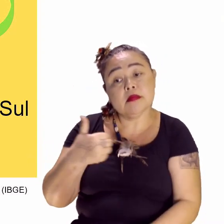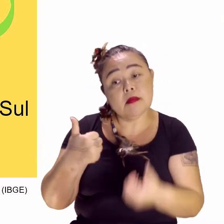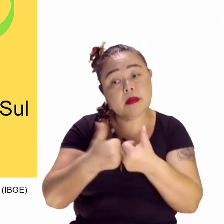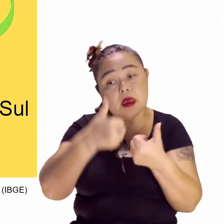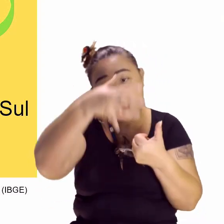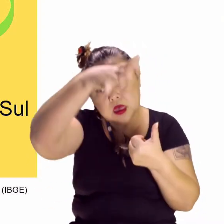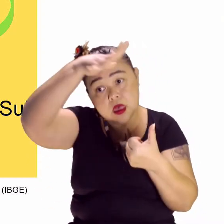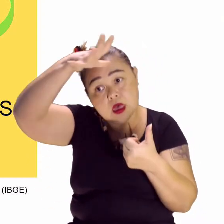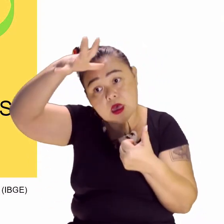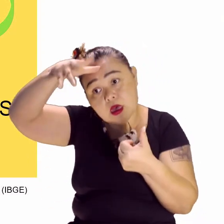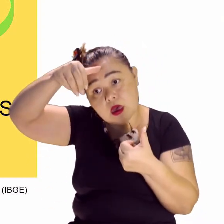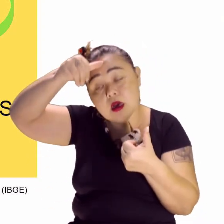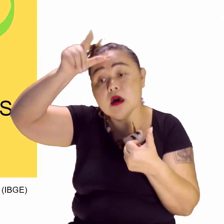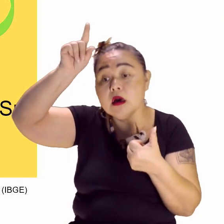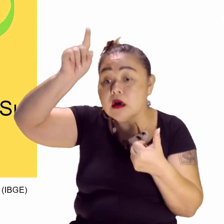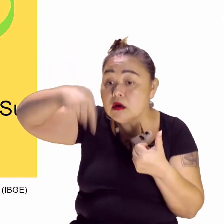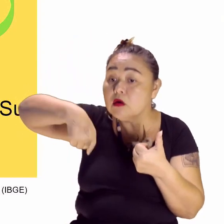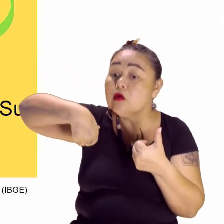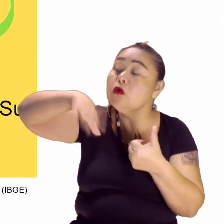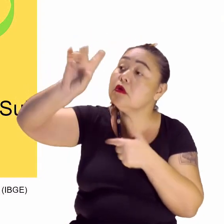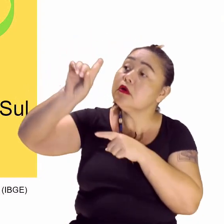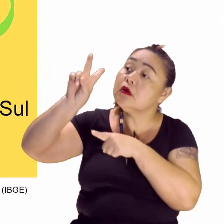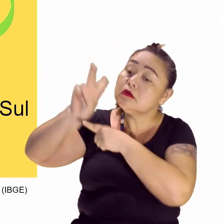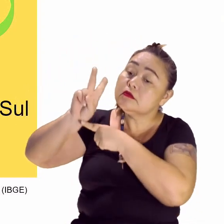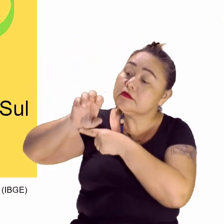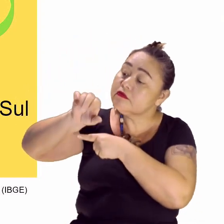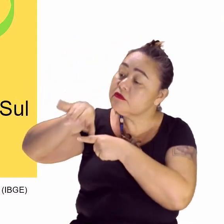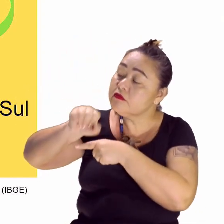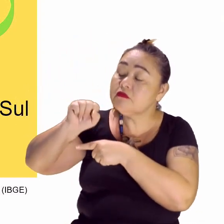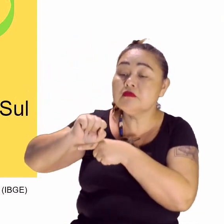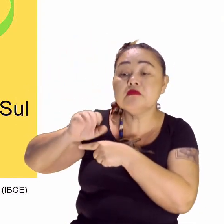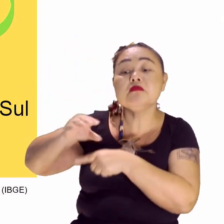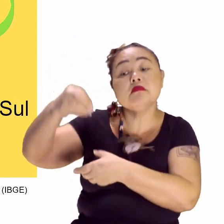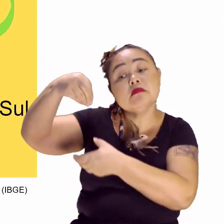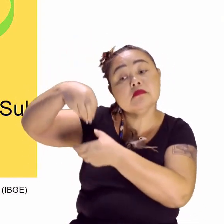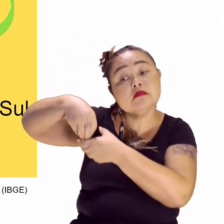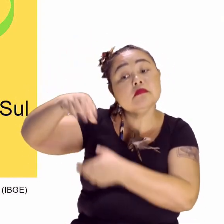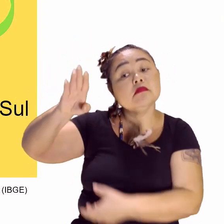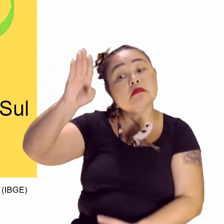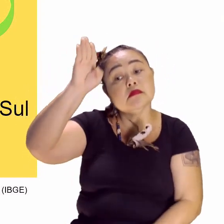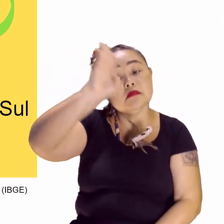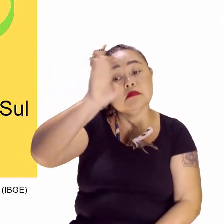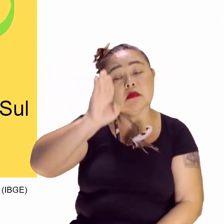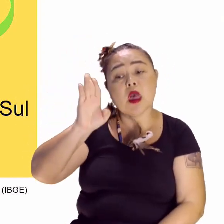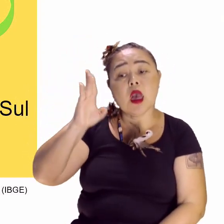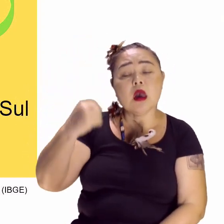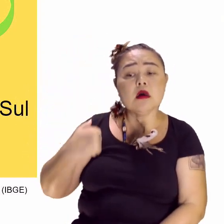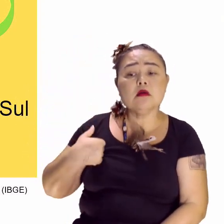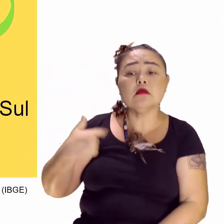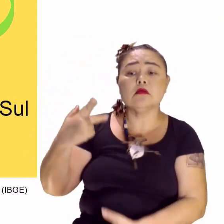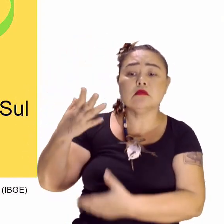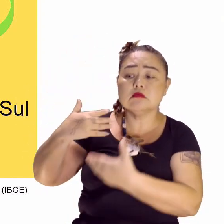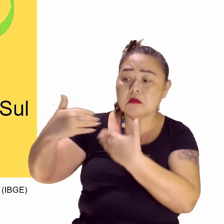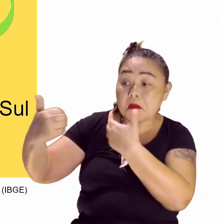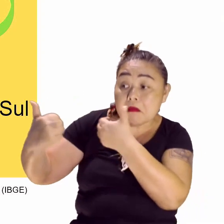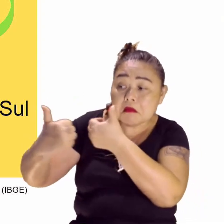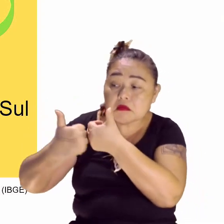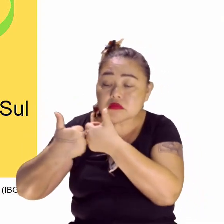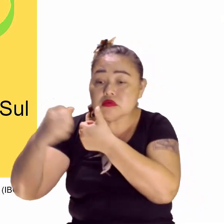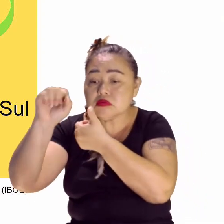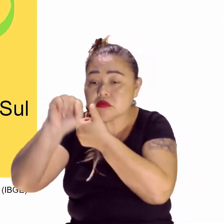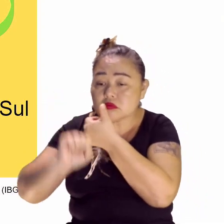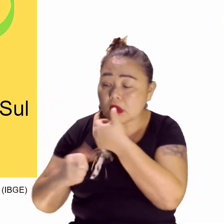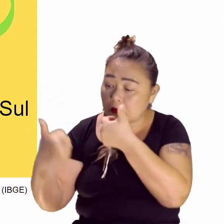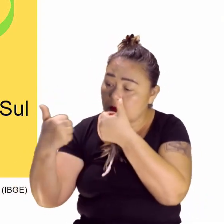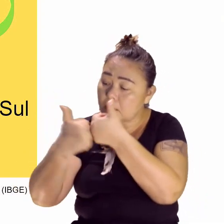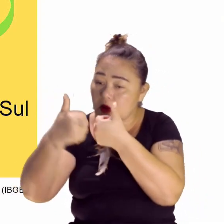e é o Mato Grosso que é o maior produtor de soja do Brasil Então assim essa cultura ali por conta dessa do Sul de